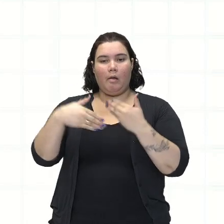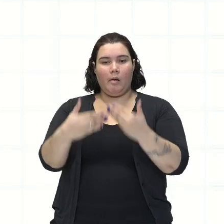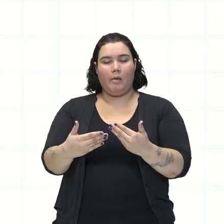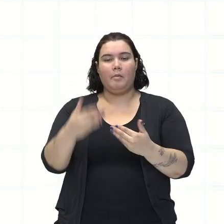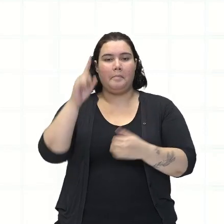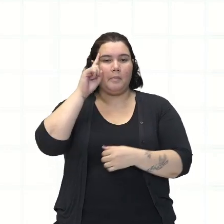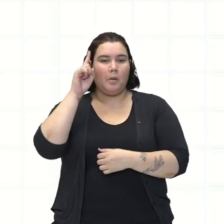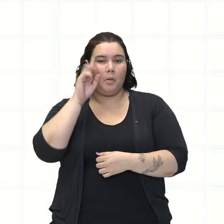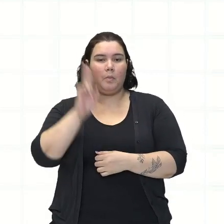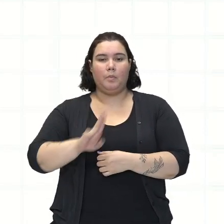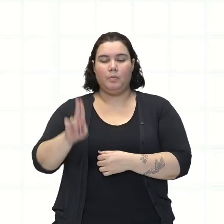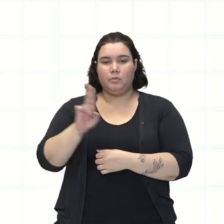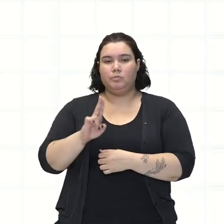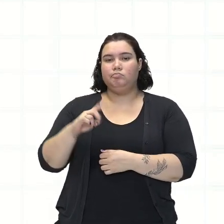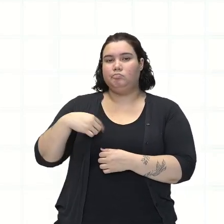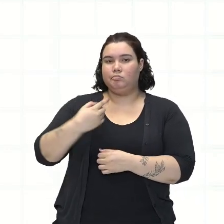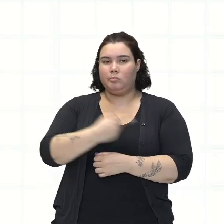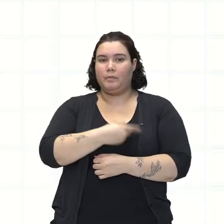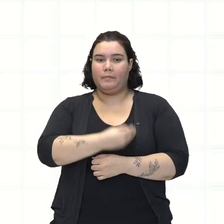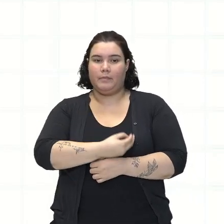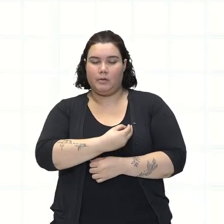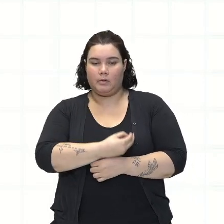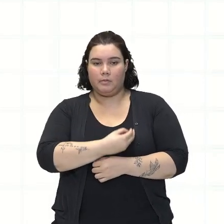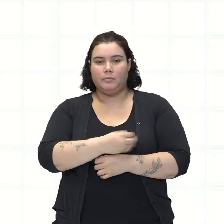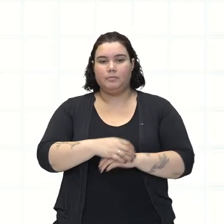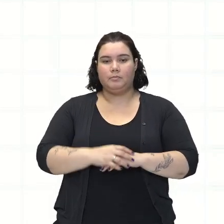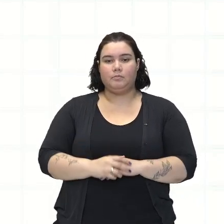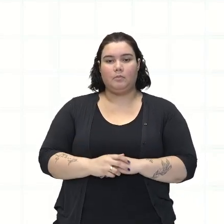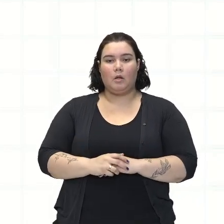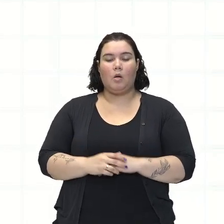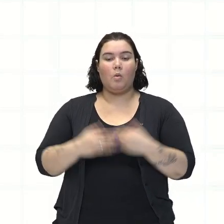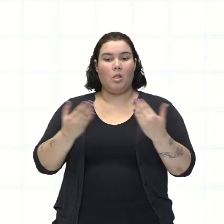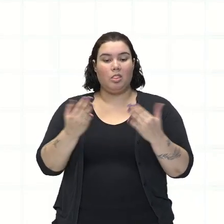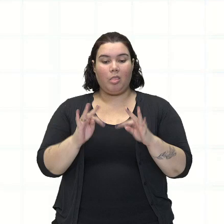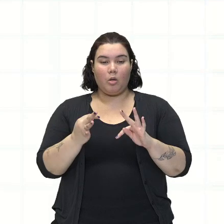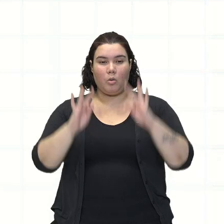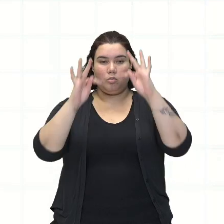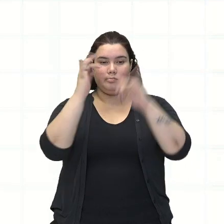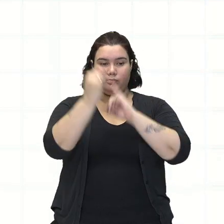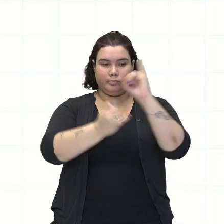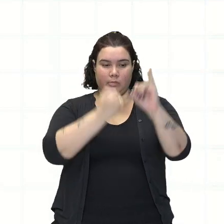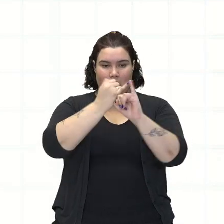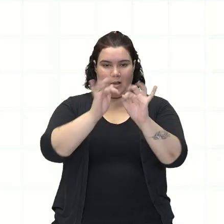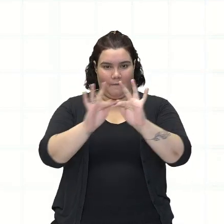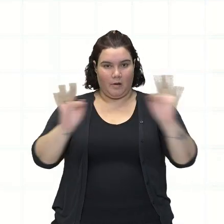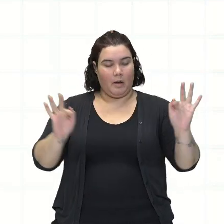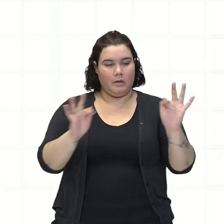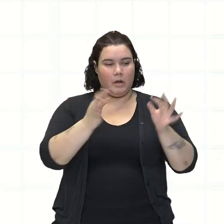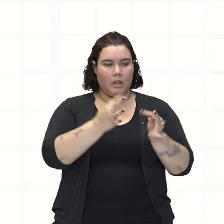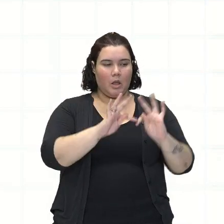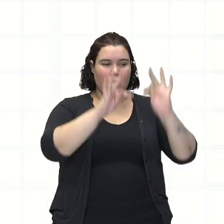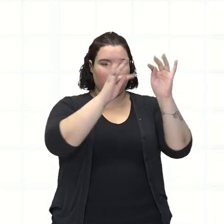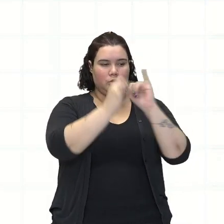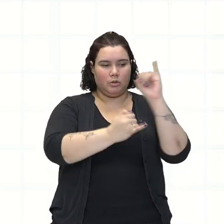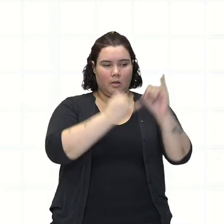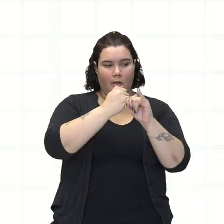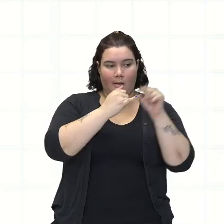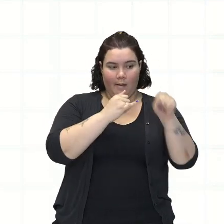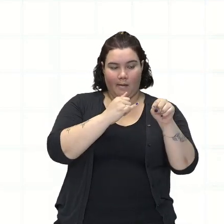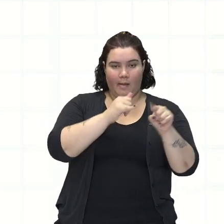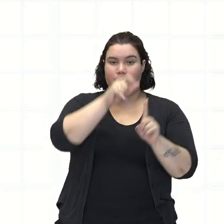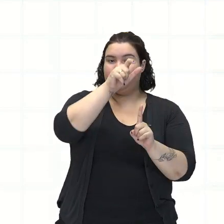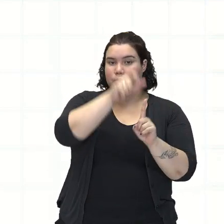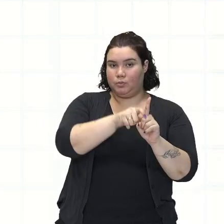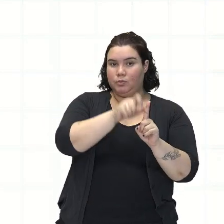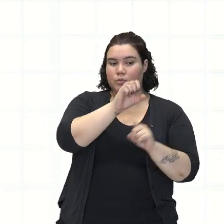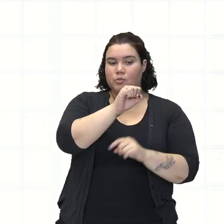tecnologias digitais como meu sujeito e eu digo alguma coisa sobre esse sujeito. Estão